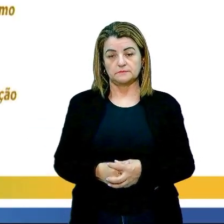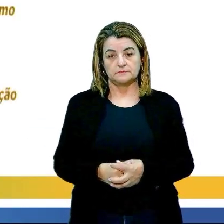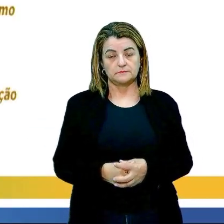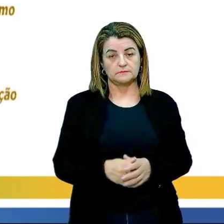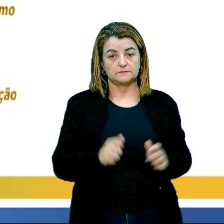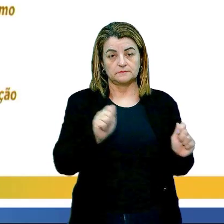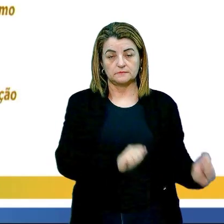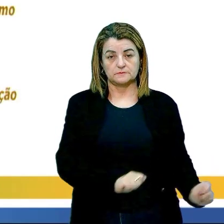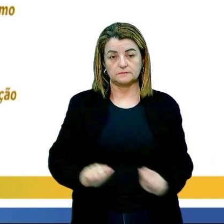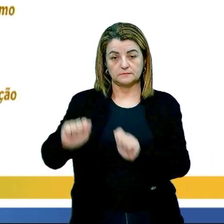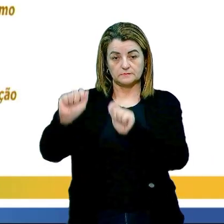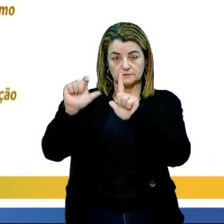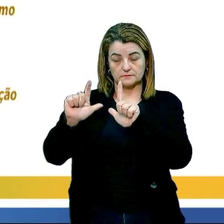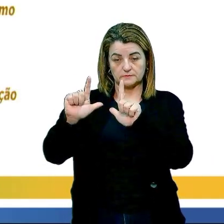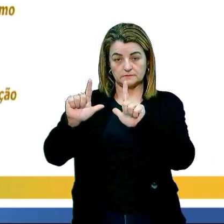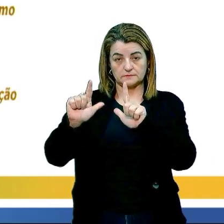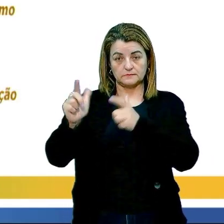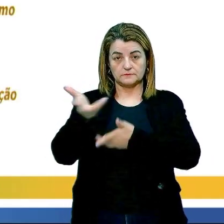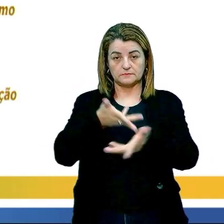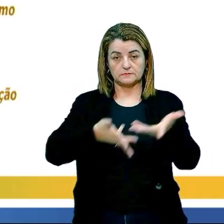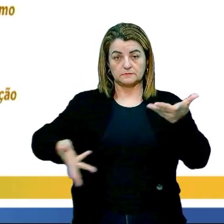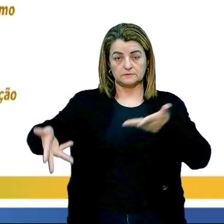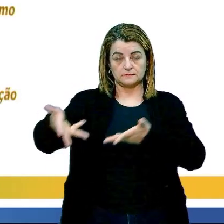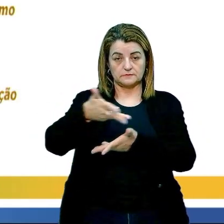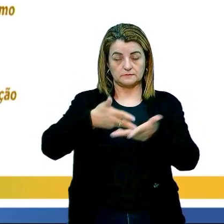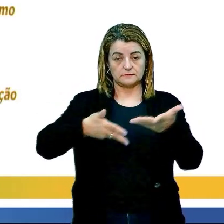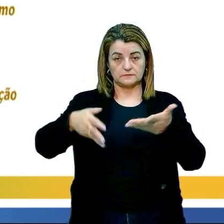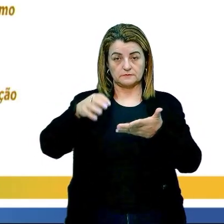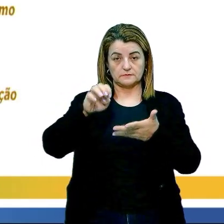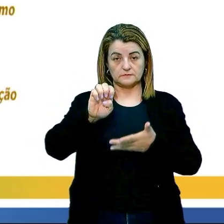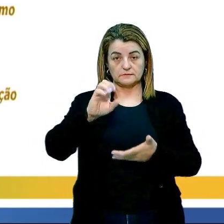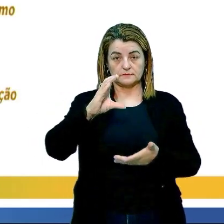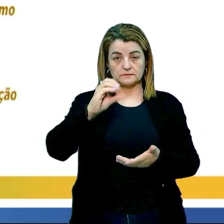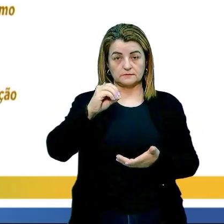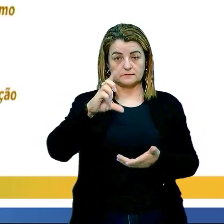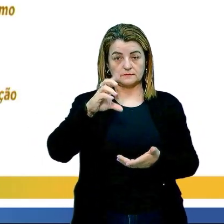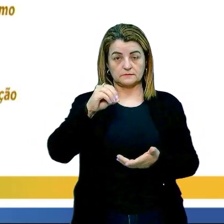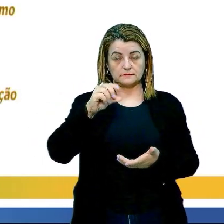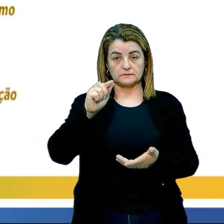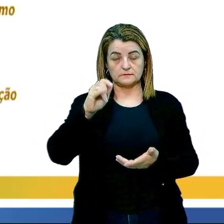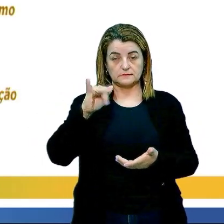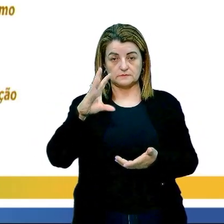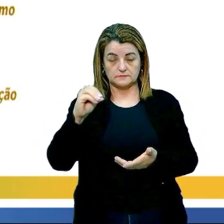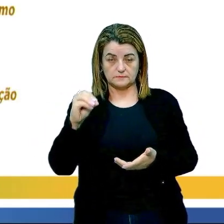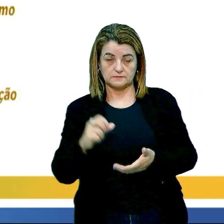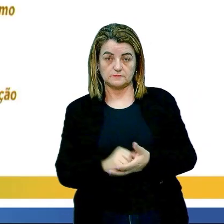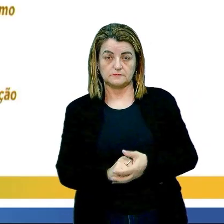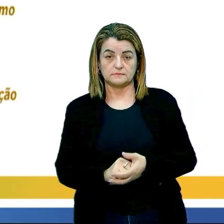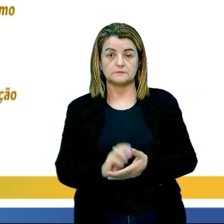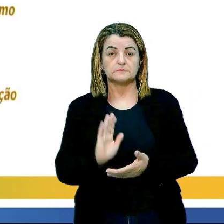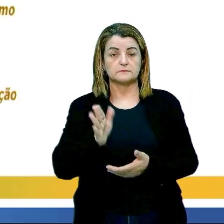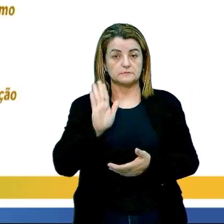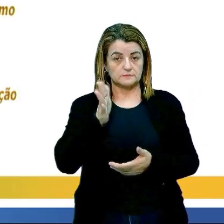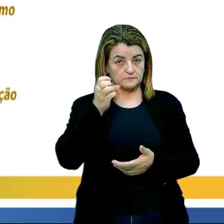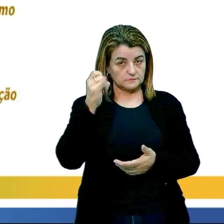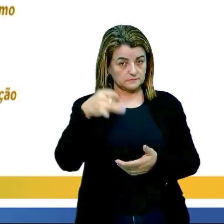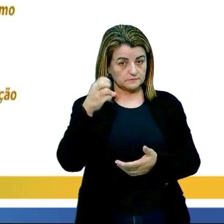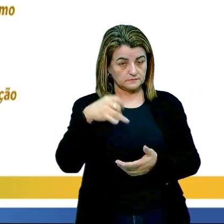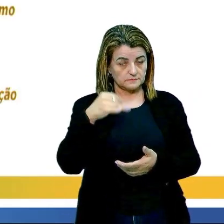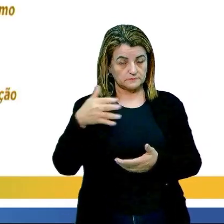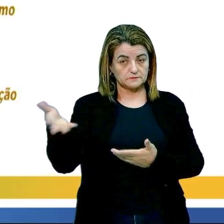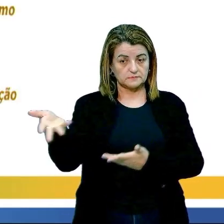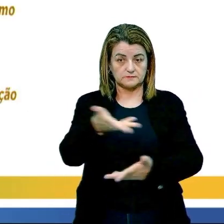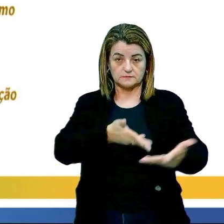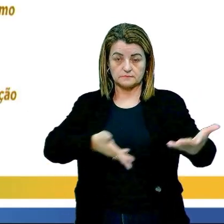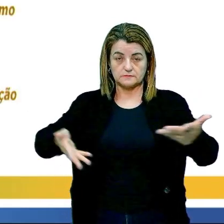A próxima fala de relações ecológicas. E aí, em outra aula, eu comentei com vocês